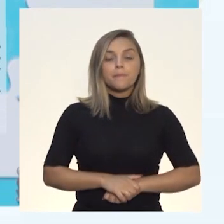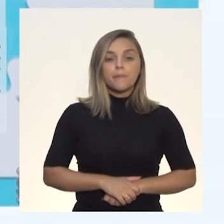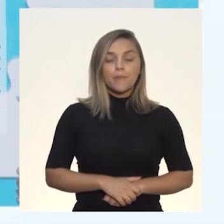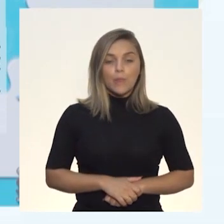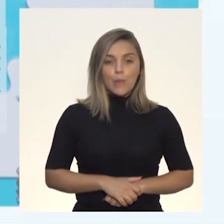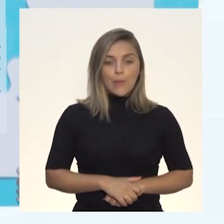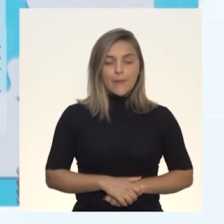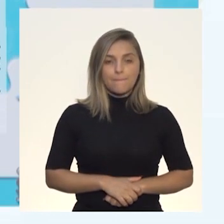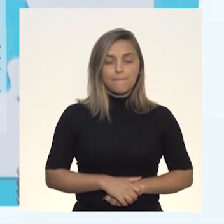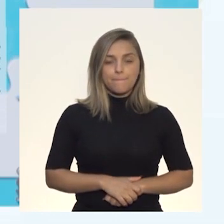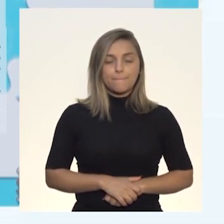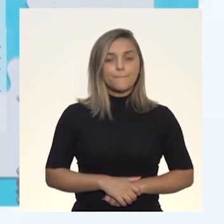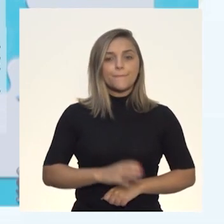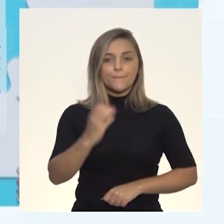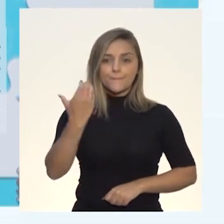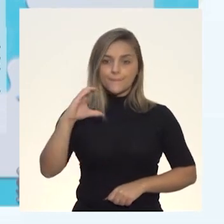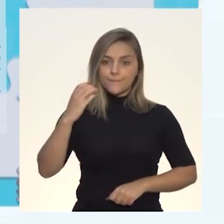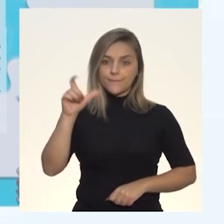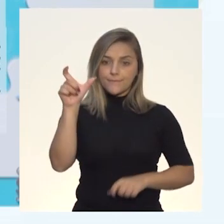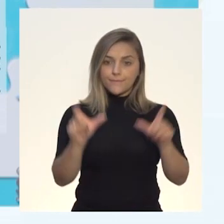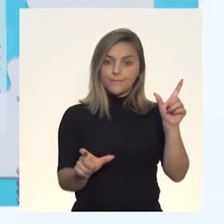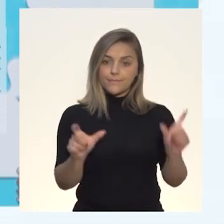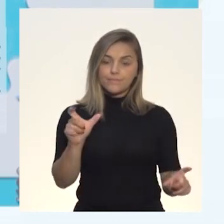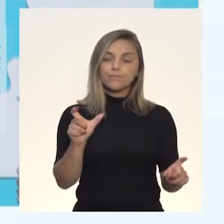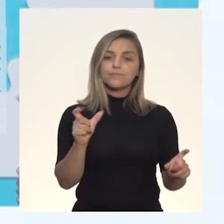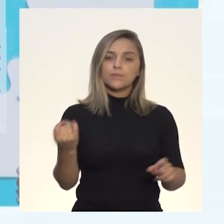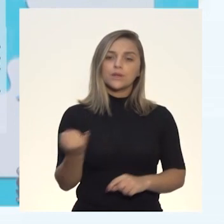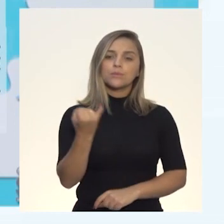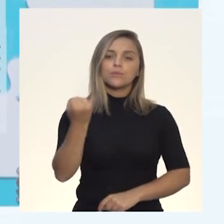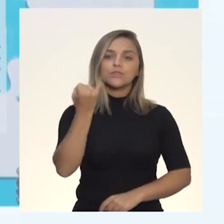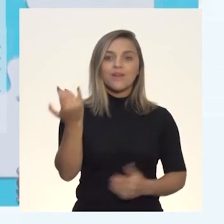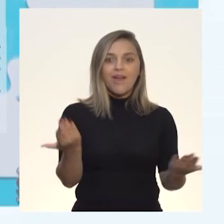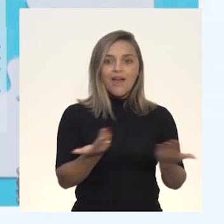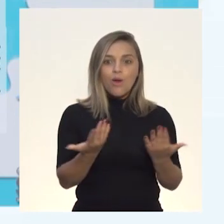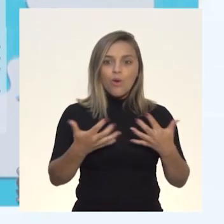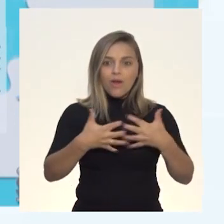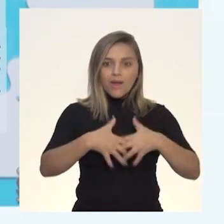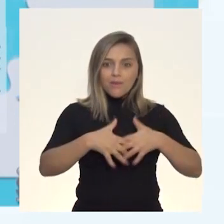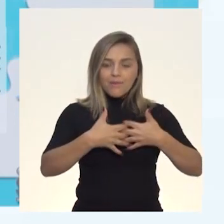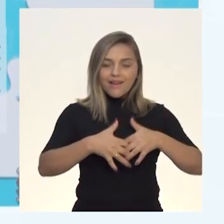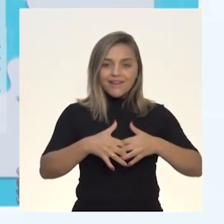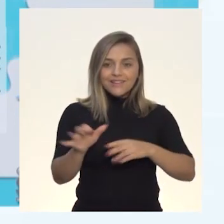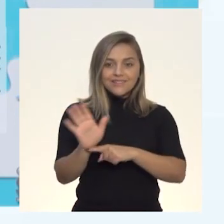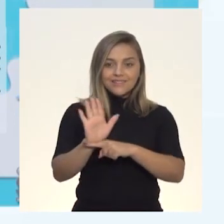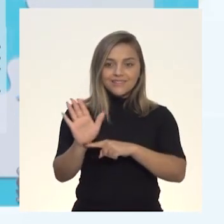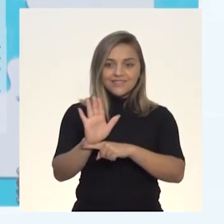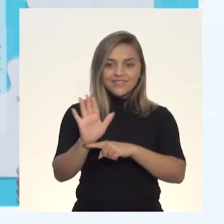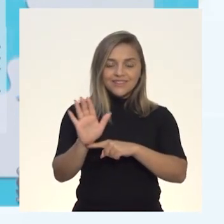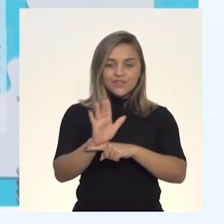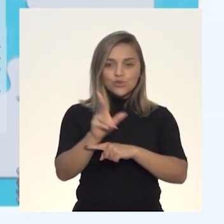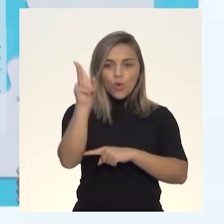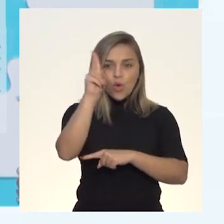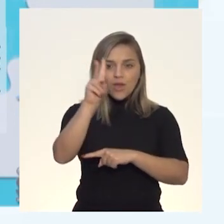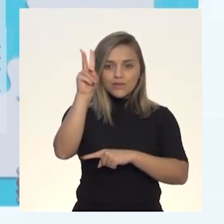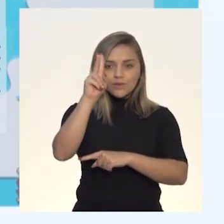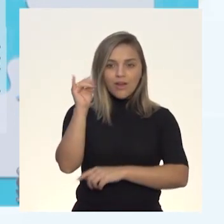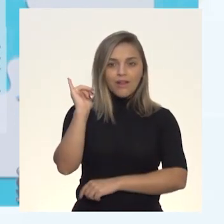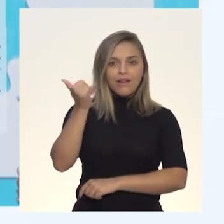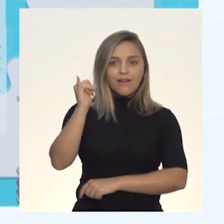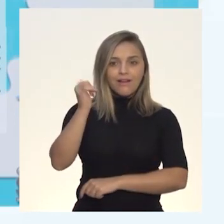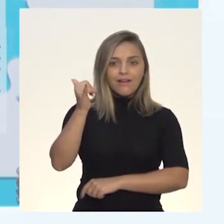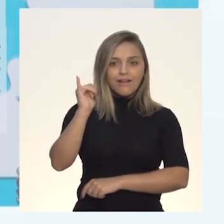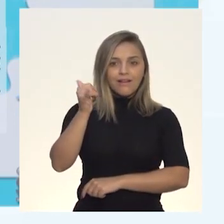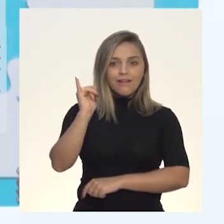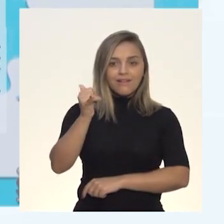bravos cientistas, virou uma máquina de contar histórias, ou histórias como está escrito,